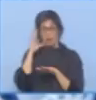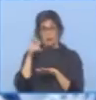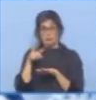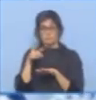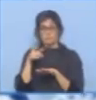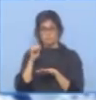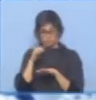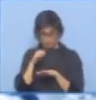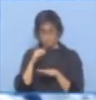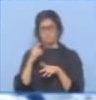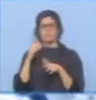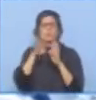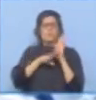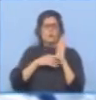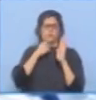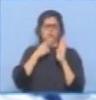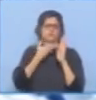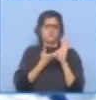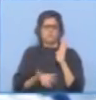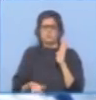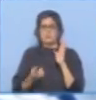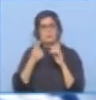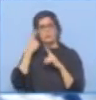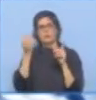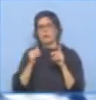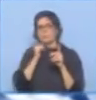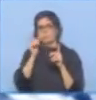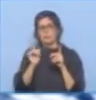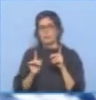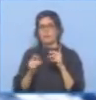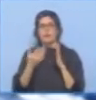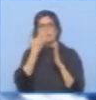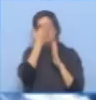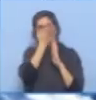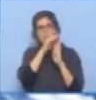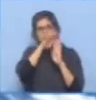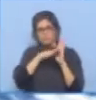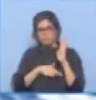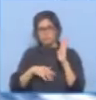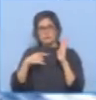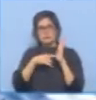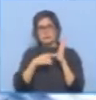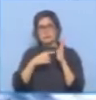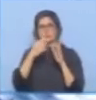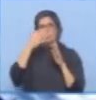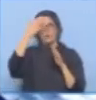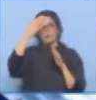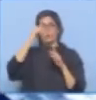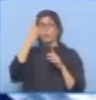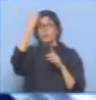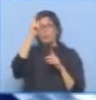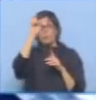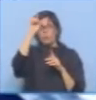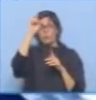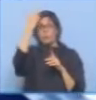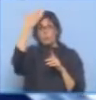uma programação tão extensa que nem sequer está publicada, portanto, depois dão-nos normalmente um guia onde estão as várias coisas que acontecem em simultâneo em vários pontos da cidade, normalmente